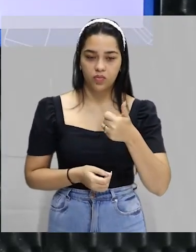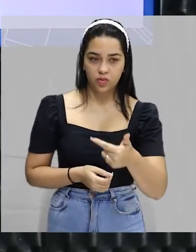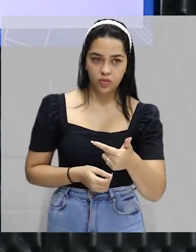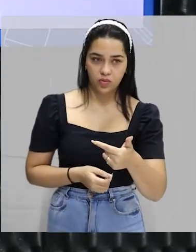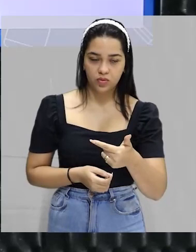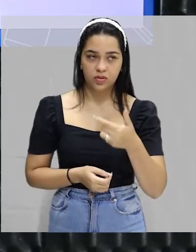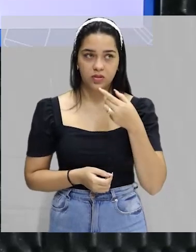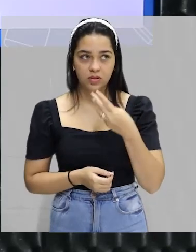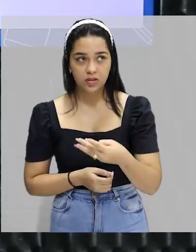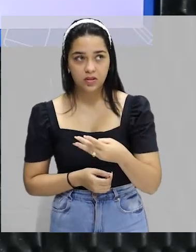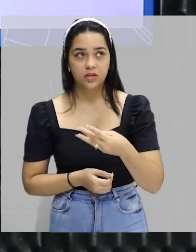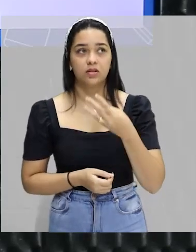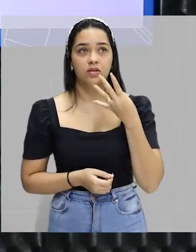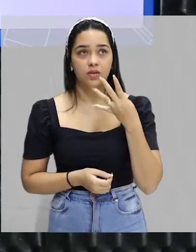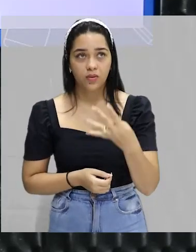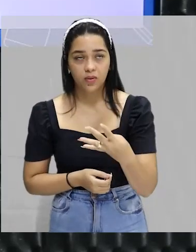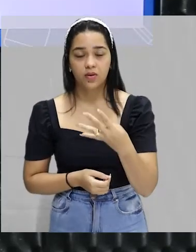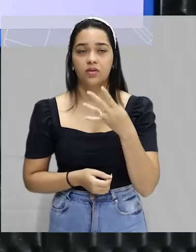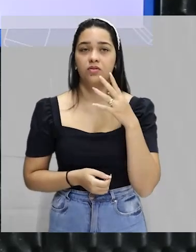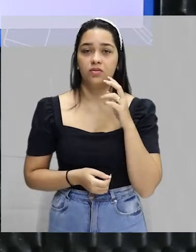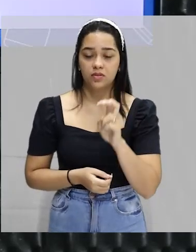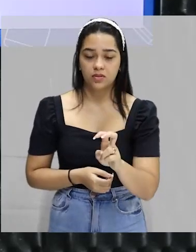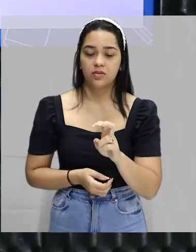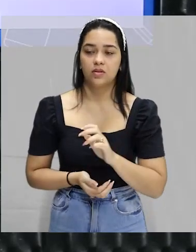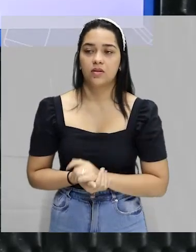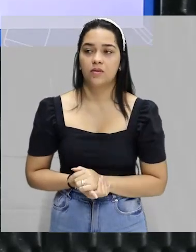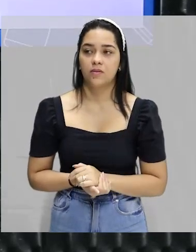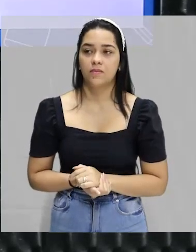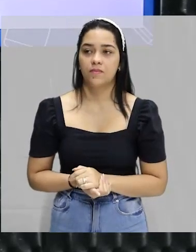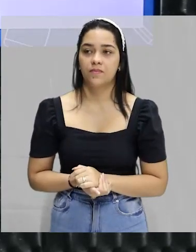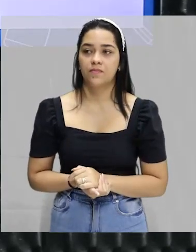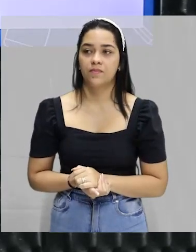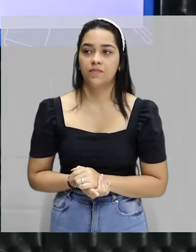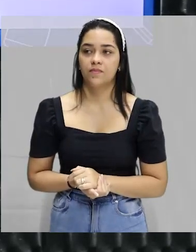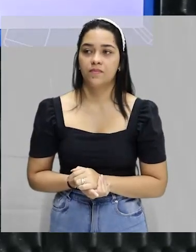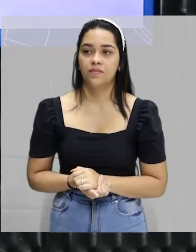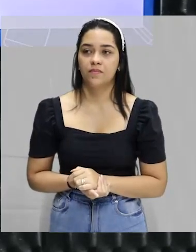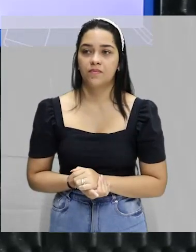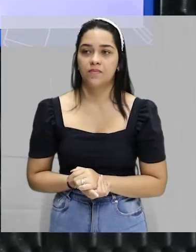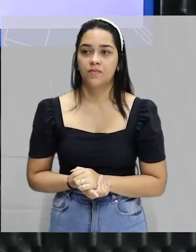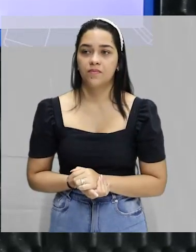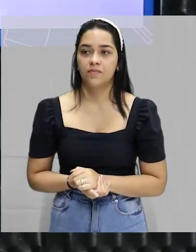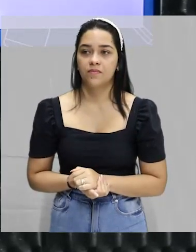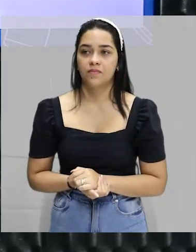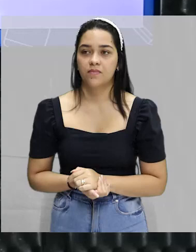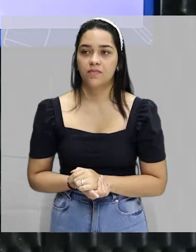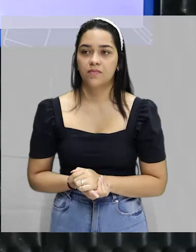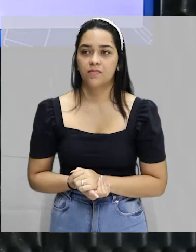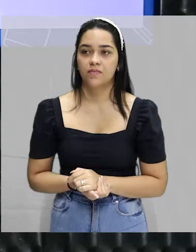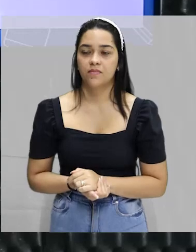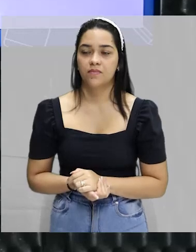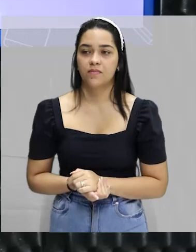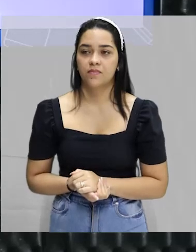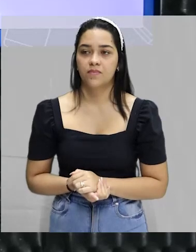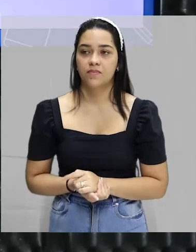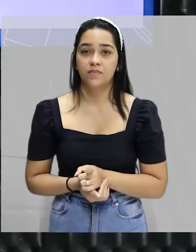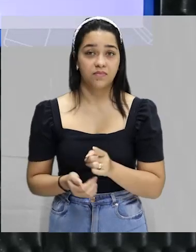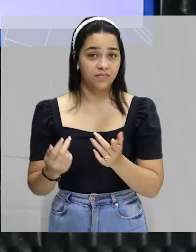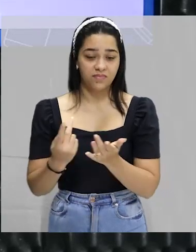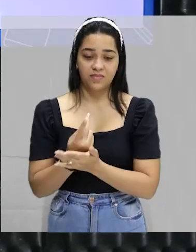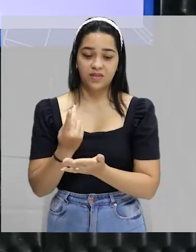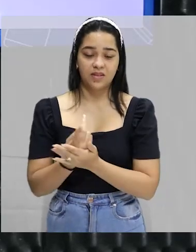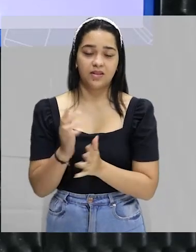1, 2, 3, 4, 5. 4, 5, 1 segundo para cada questão, tá? Não